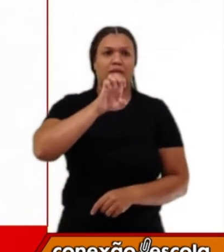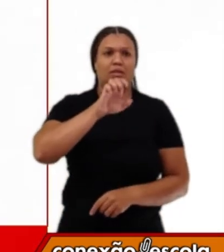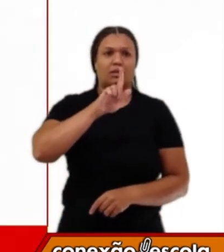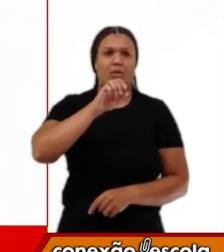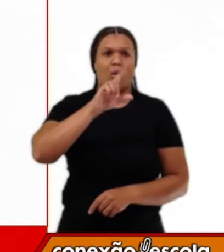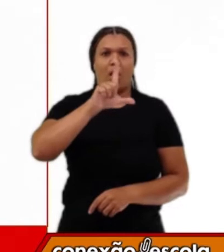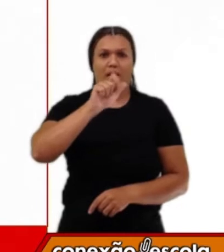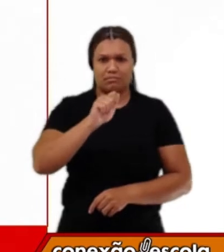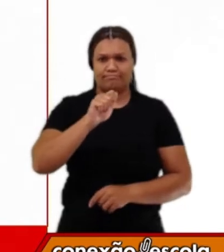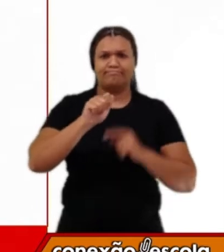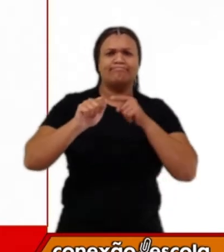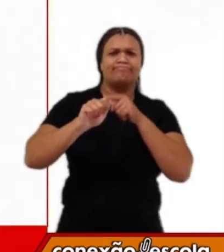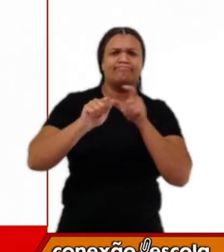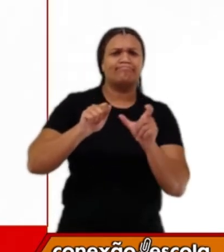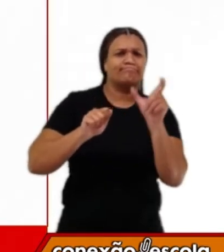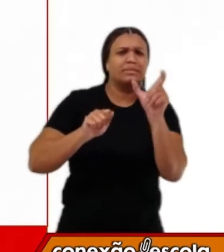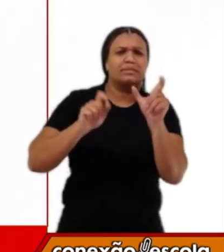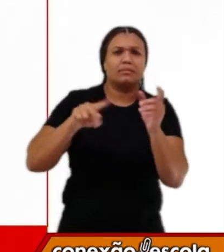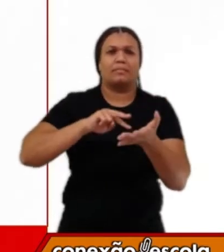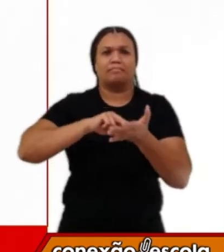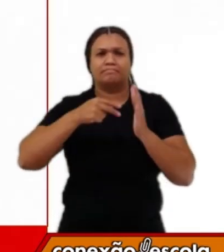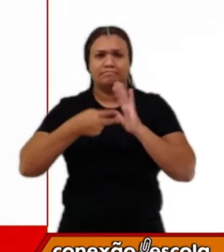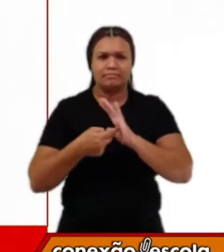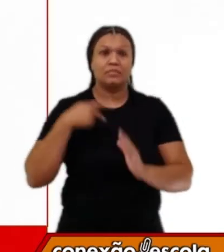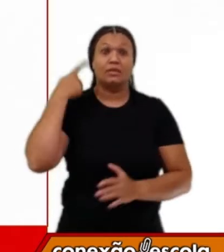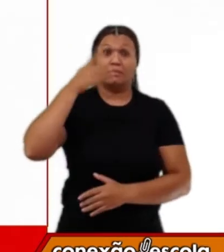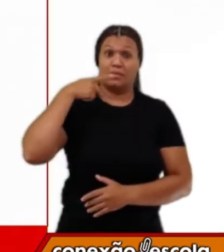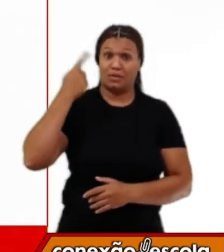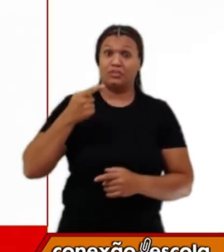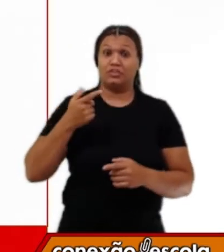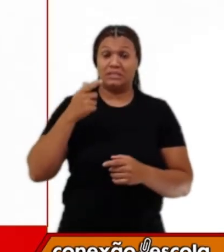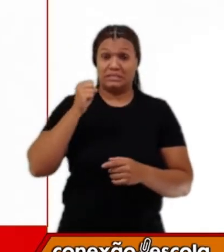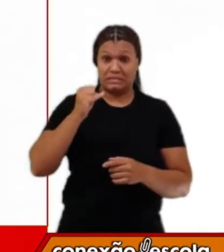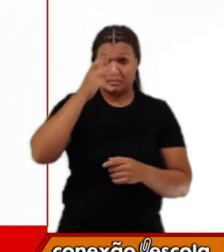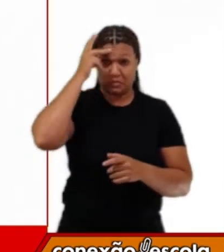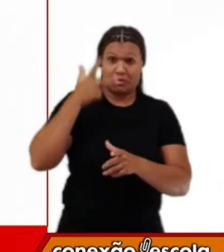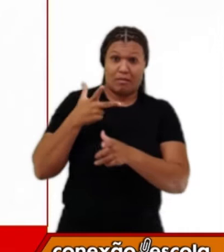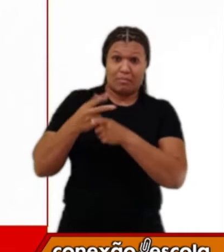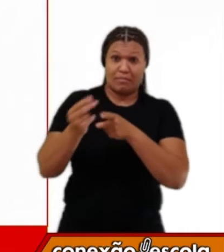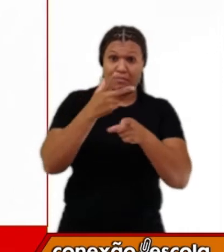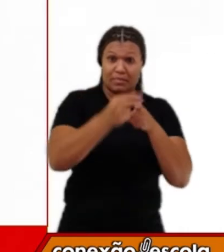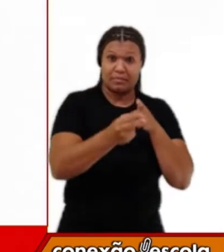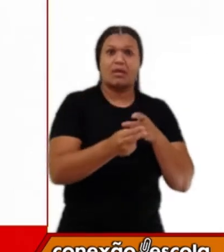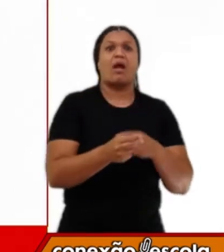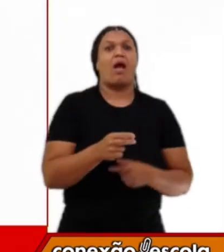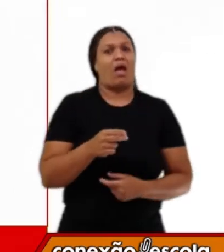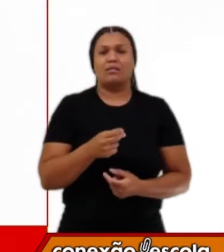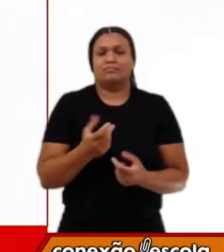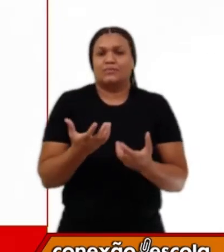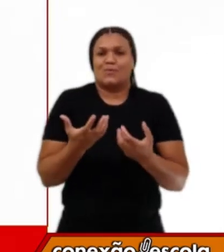que era uma política em caso de vitória dos opositores do governo até então, que não se reconhecia